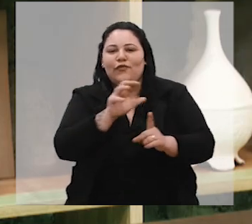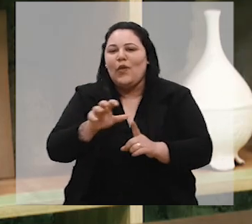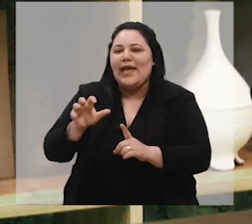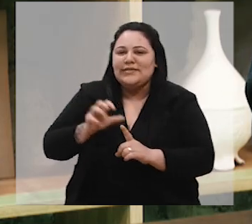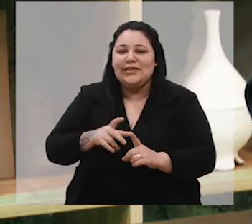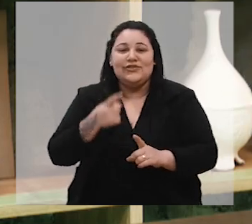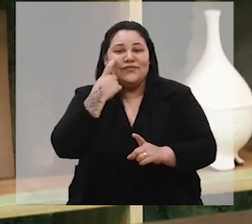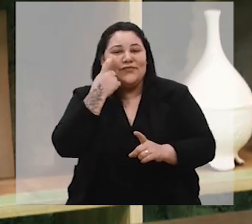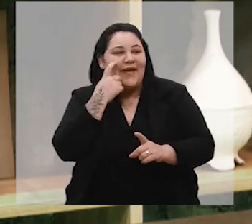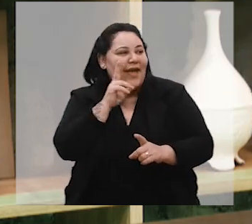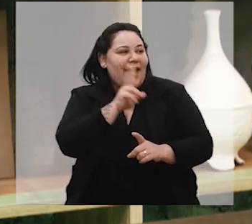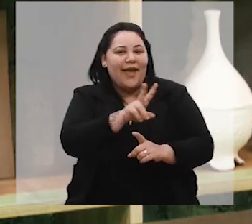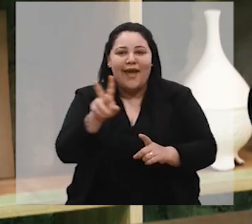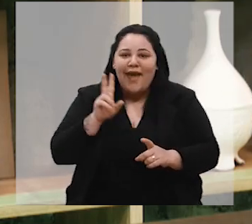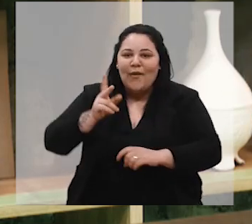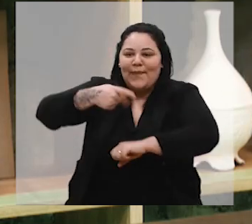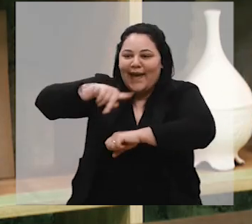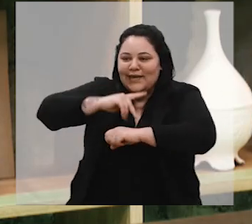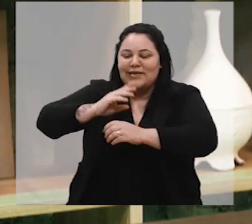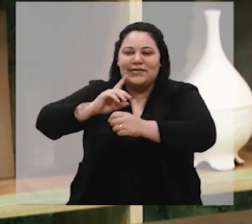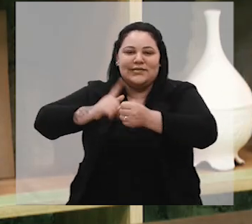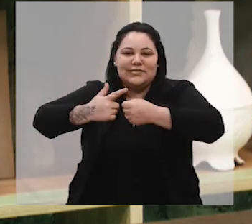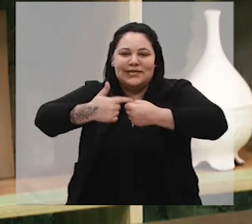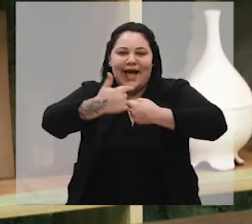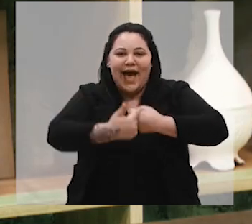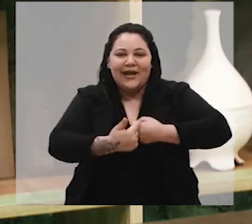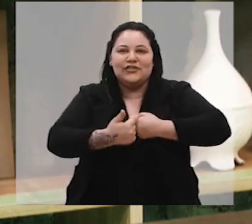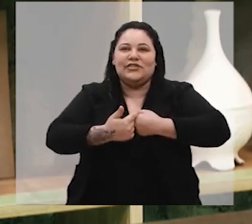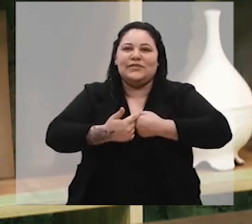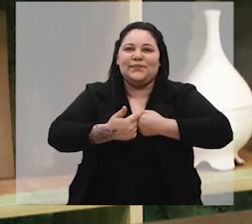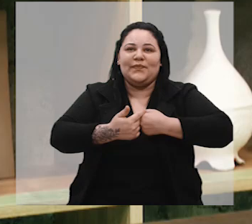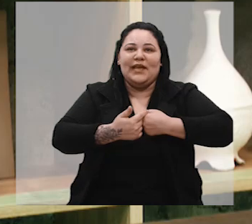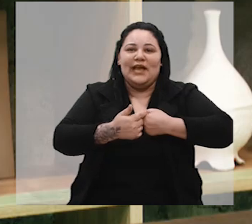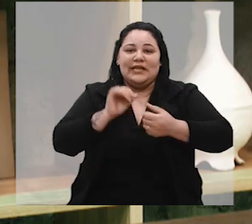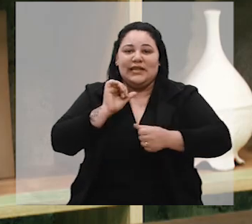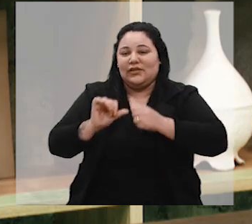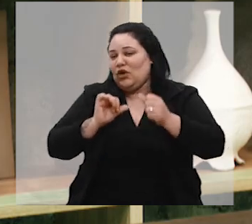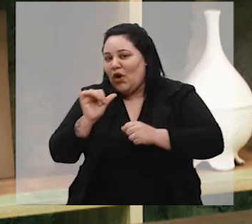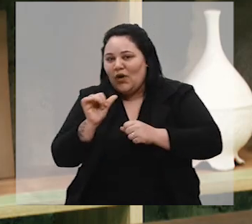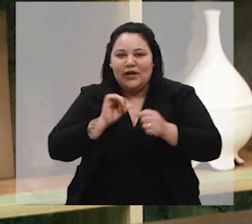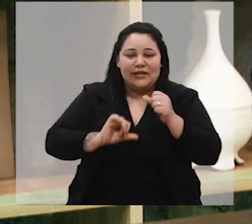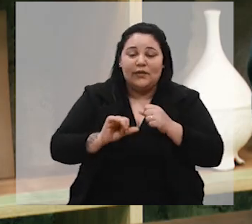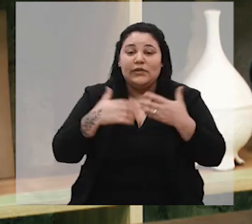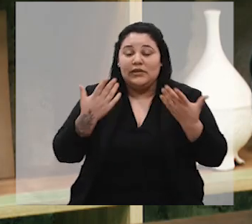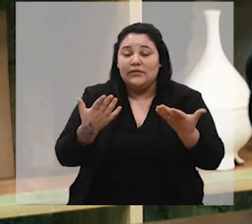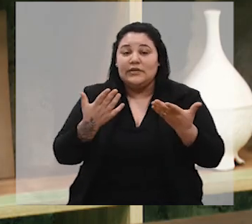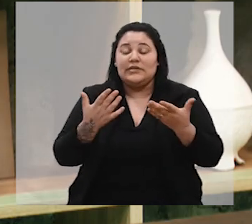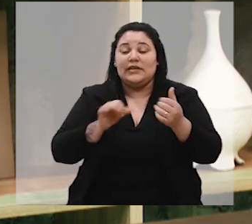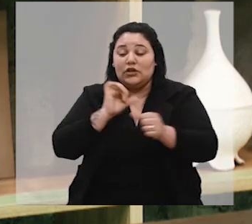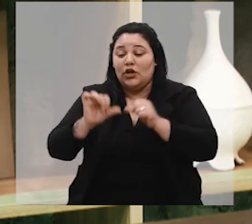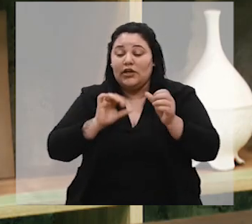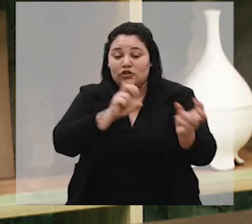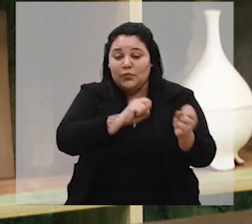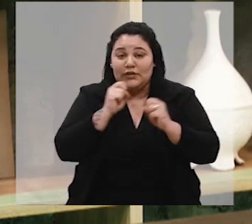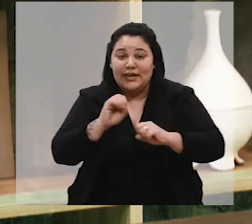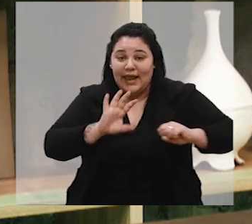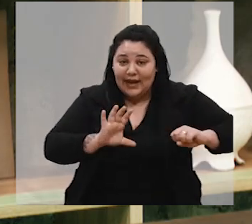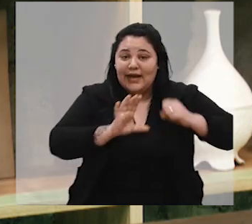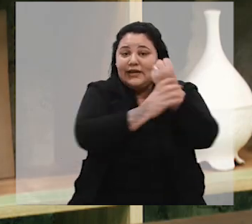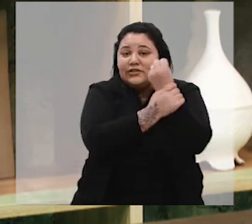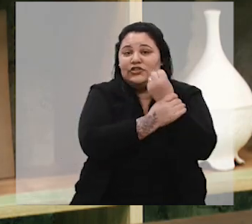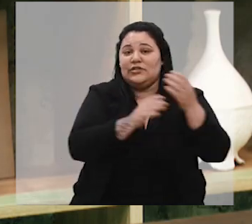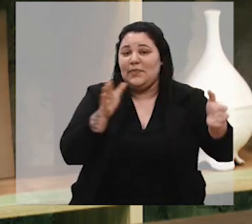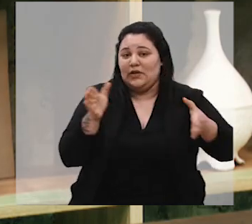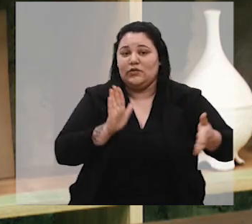de poder no nosso país, na nossa cidade, enfim. Então, a alternância de poder nos garante de que o processo ele é seguro e